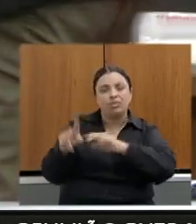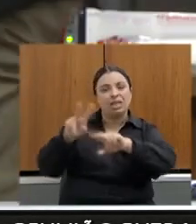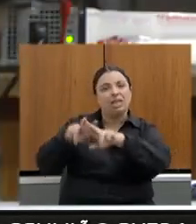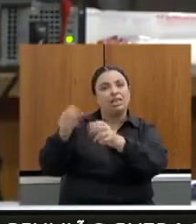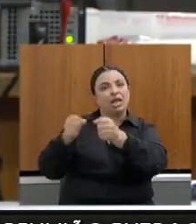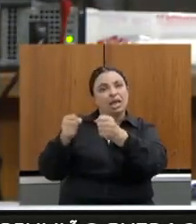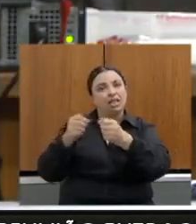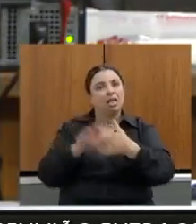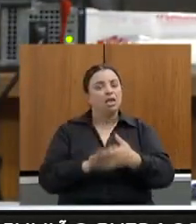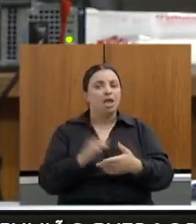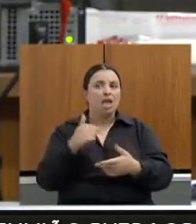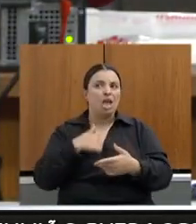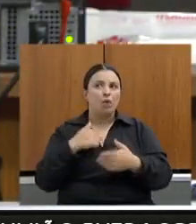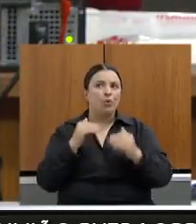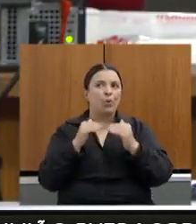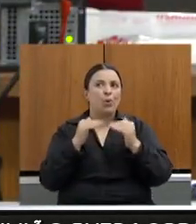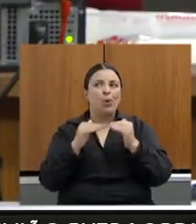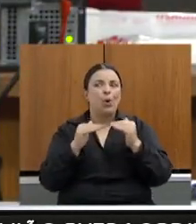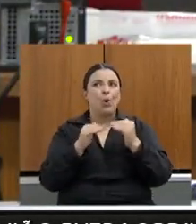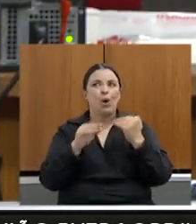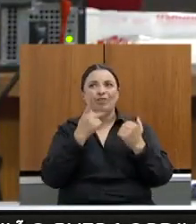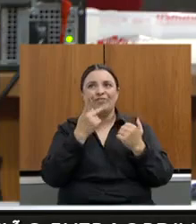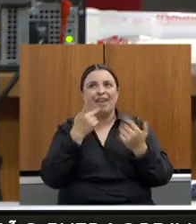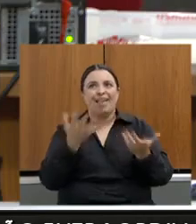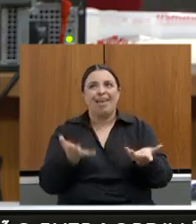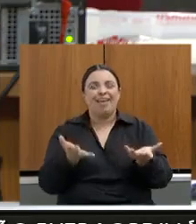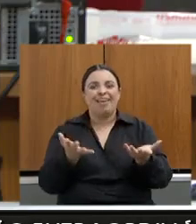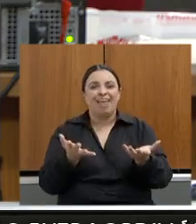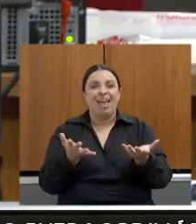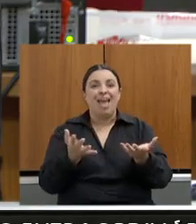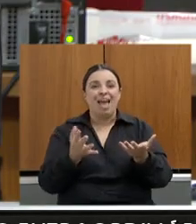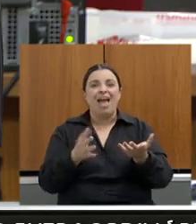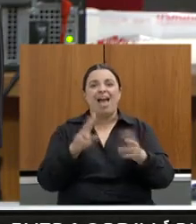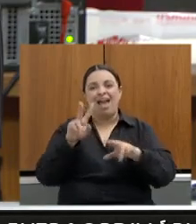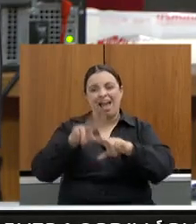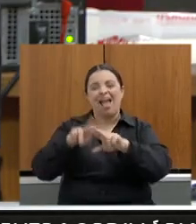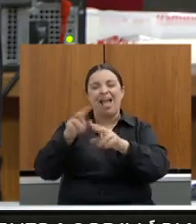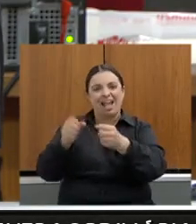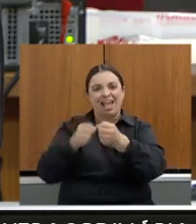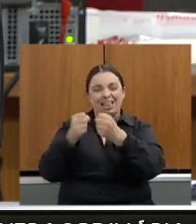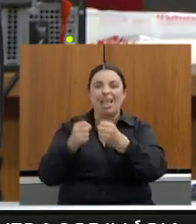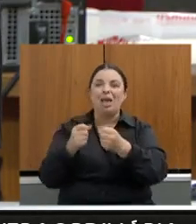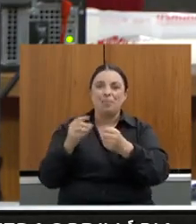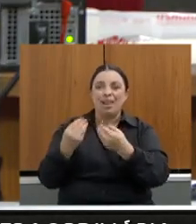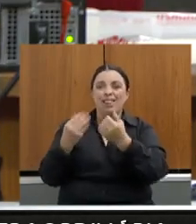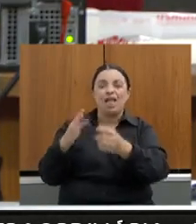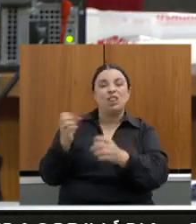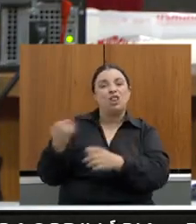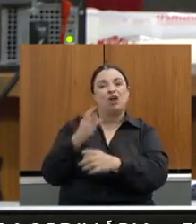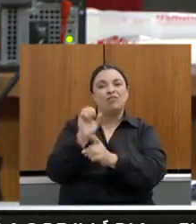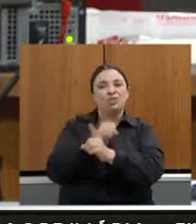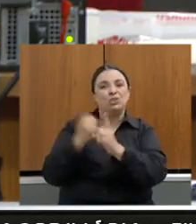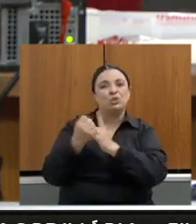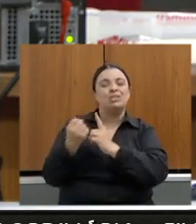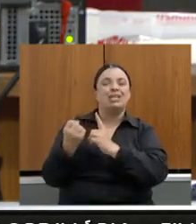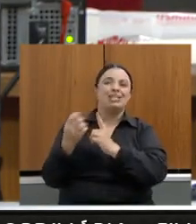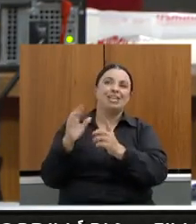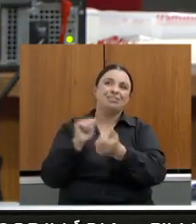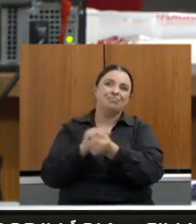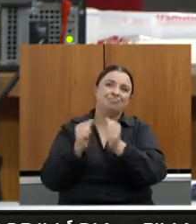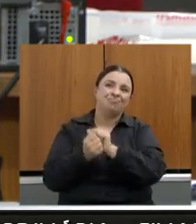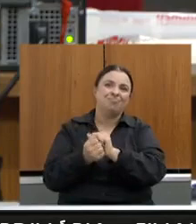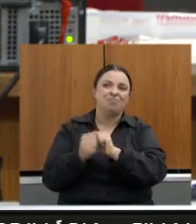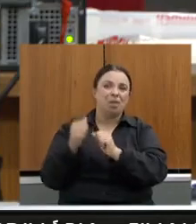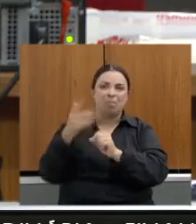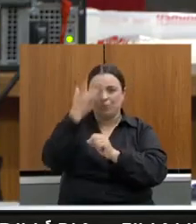também te falar que cadeia foi feita só para ressocializar presos nem os pensadores da cadeia pensam isso né também